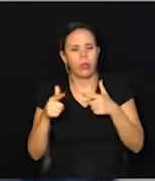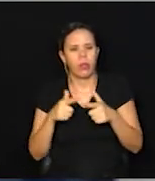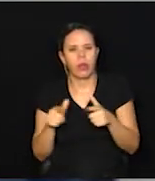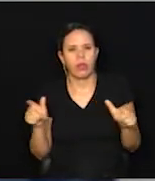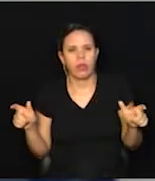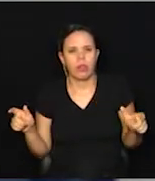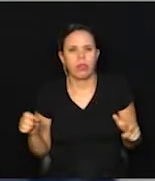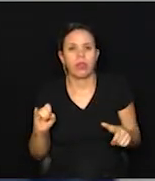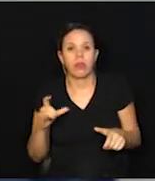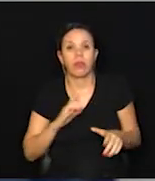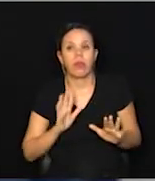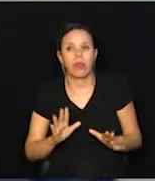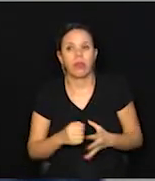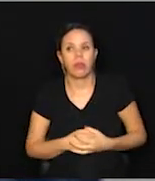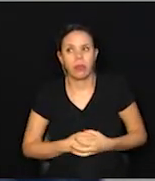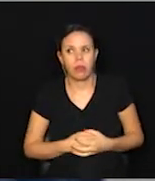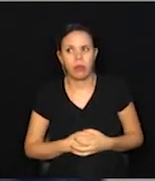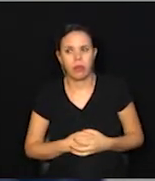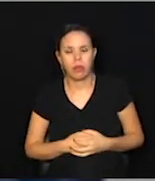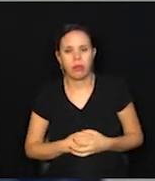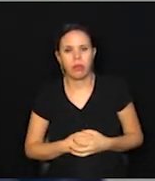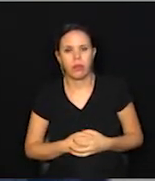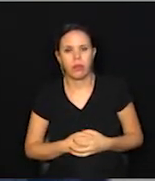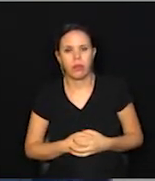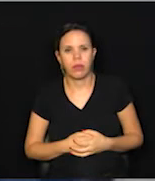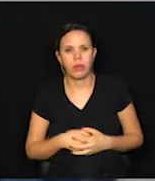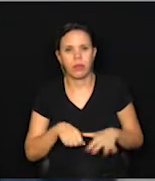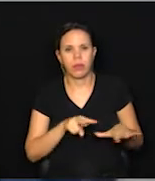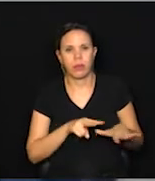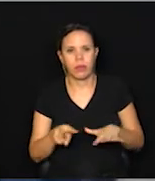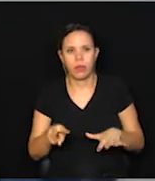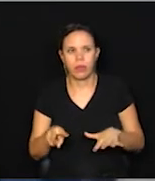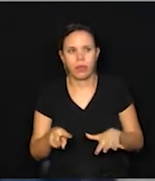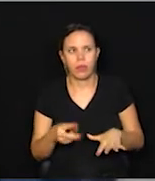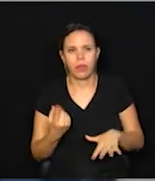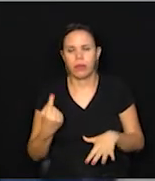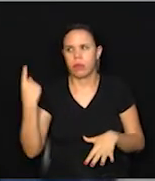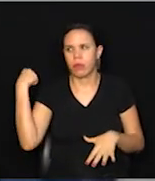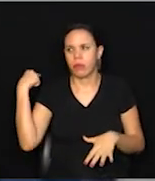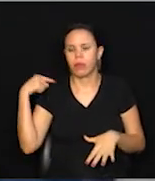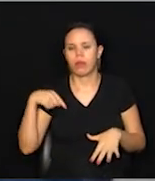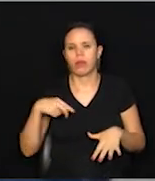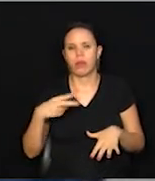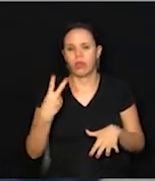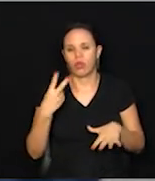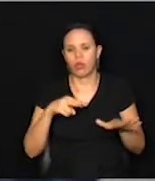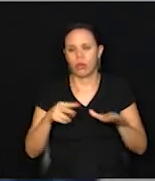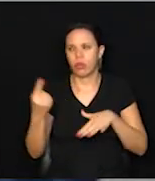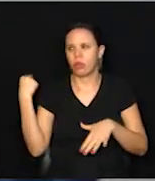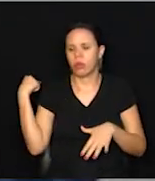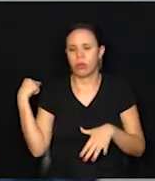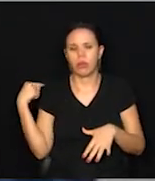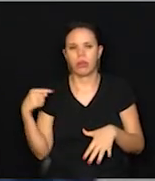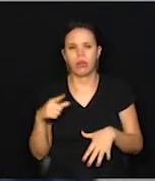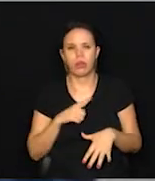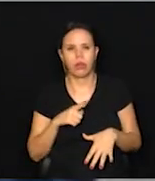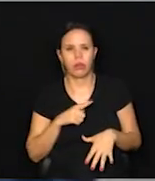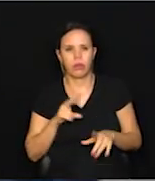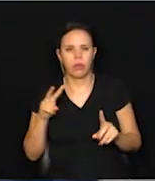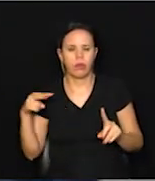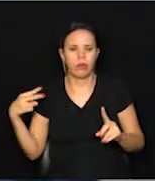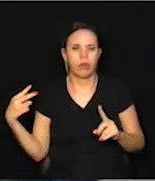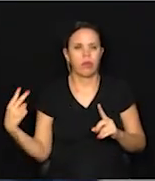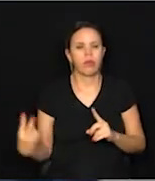reduziu-se terrivelmente, a ponto de a semana retrasada, passada, na verdade, a gente ter a perspectiva